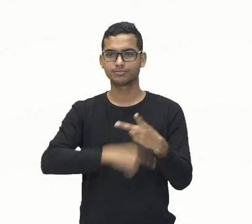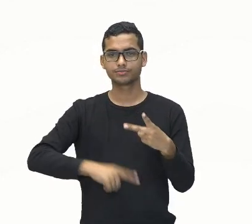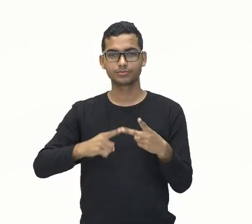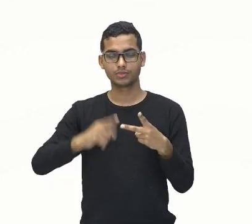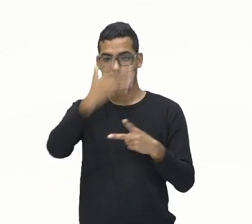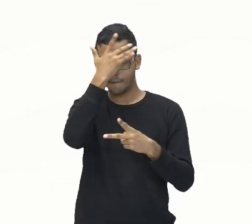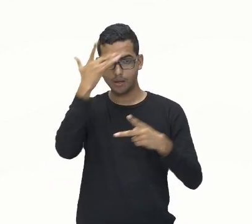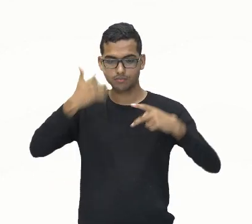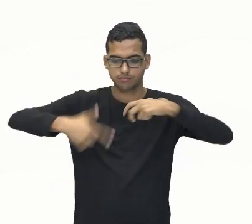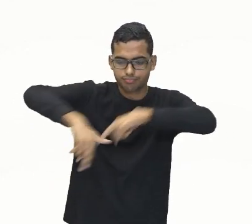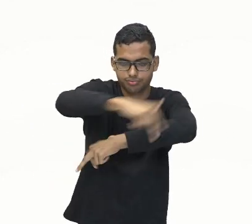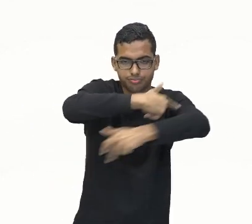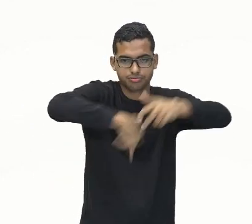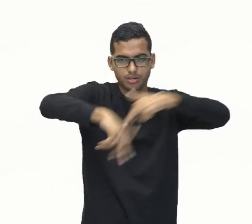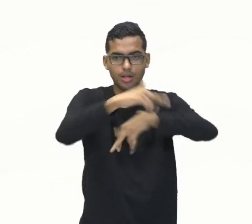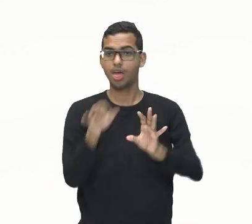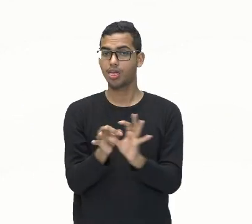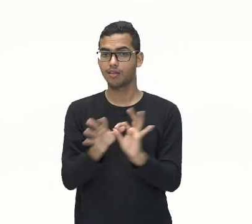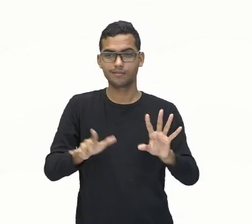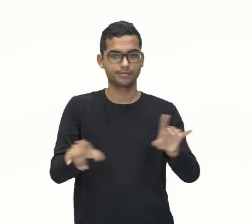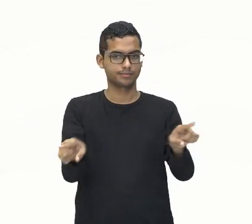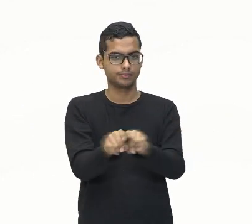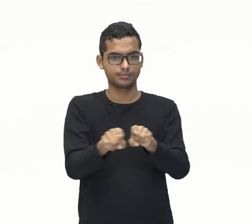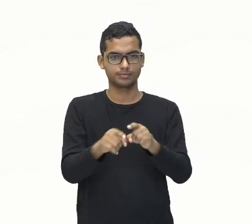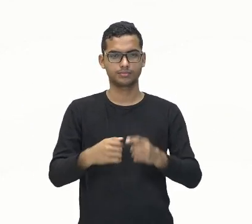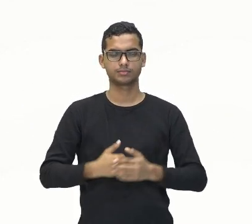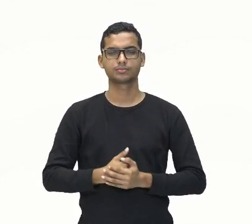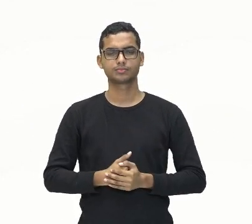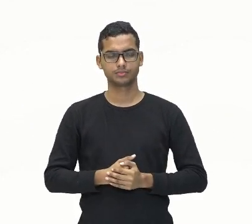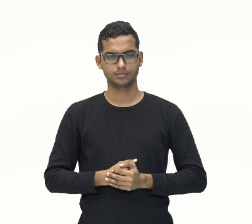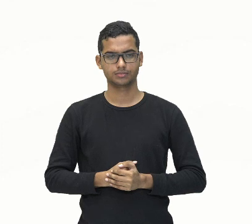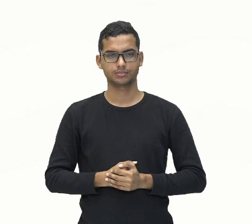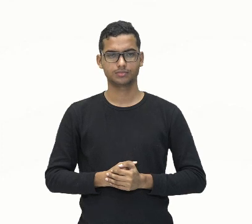livre circulação de pessoas, né?